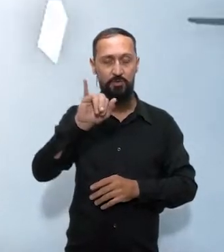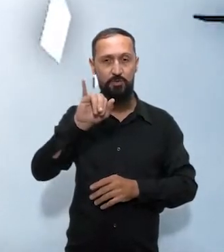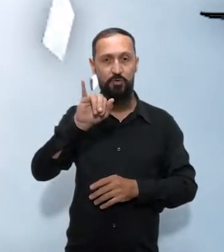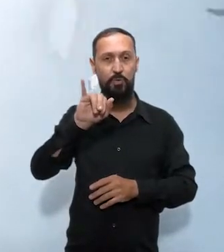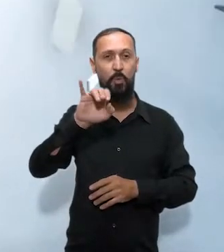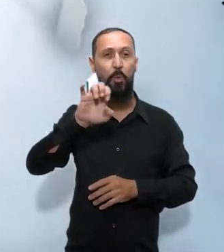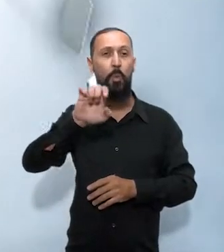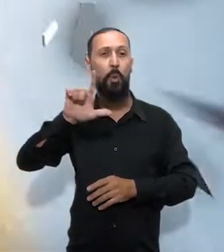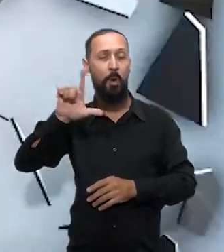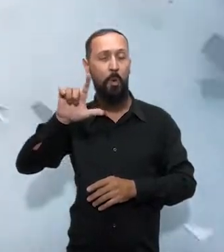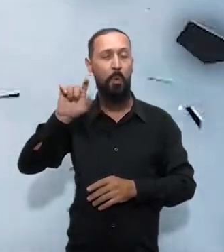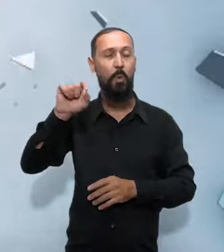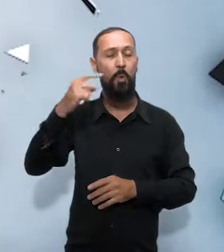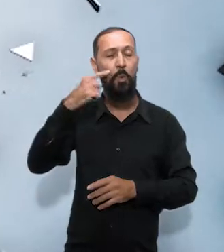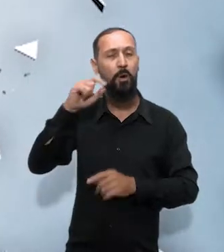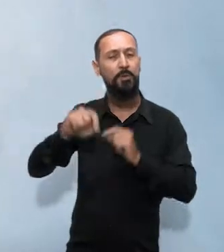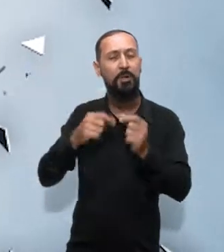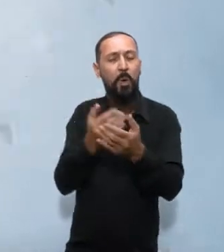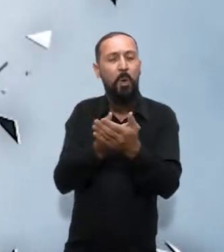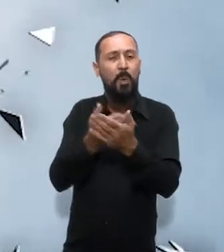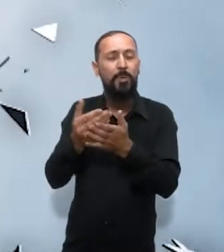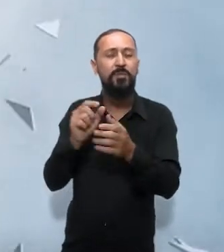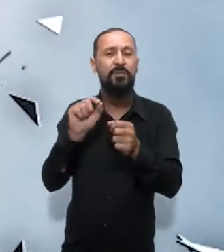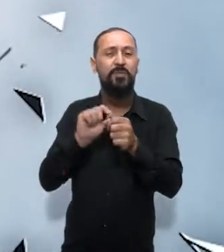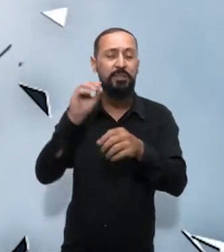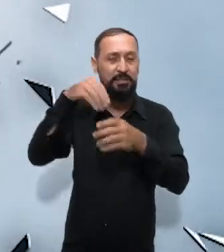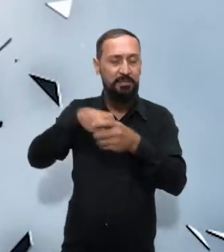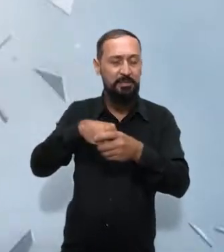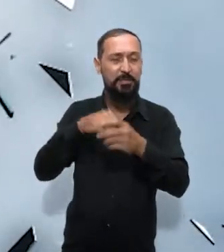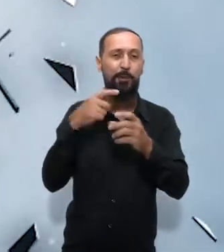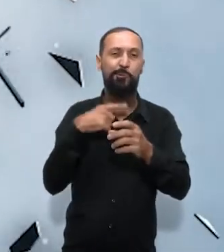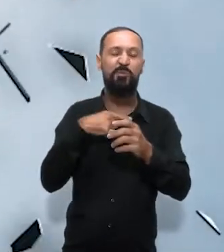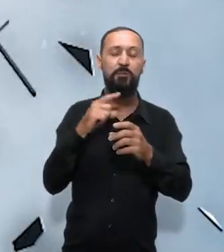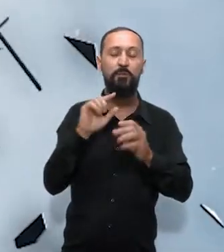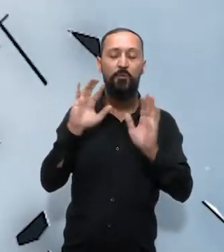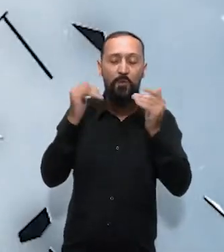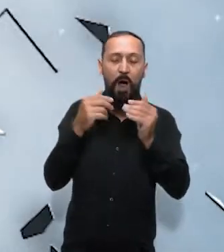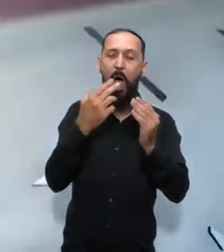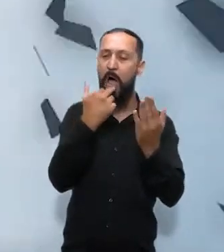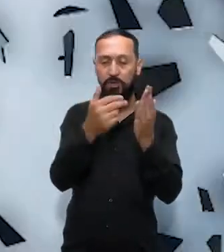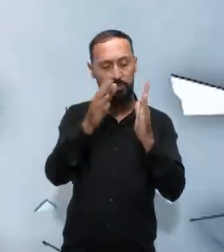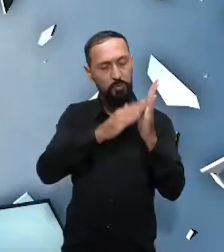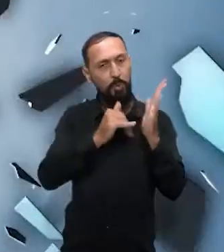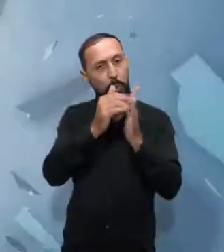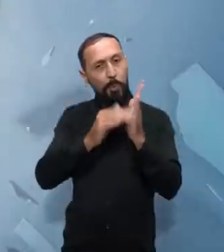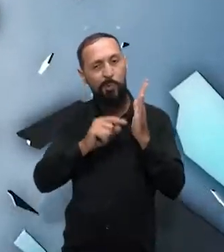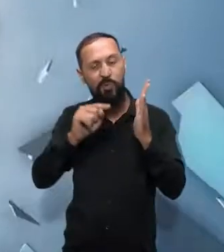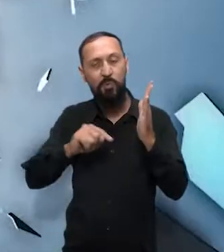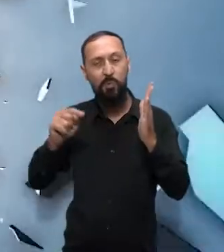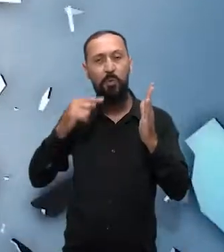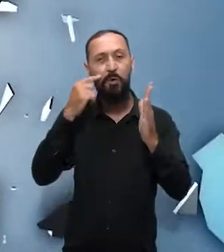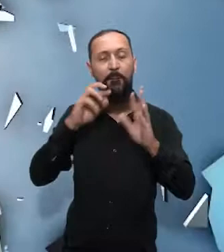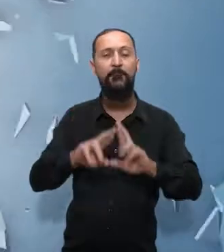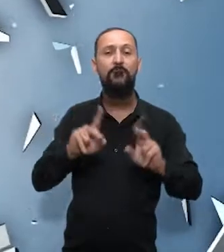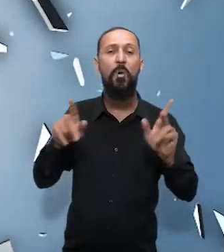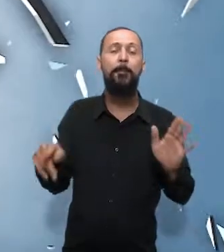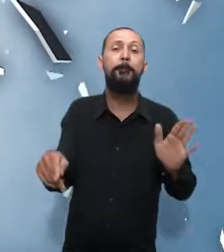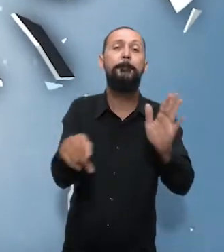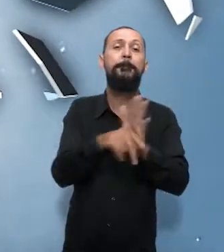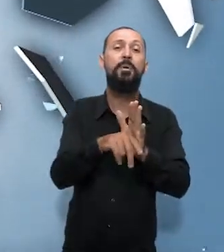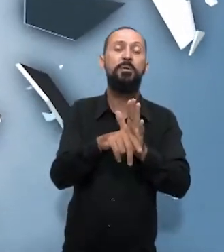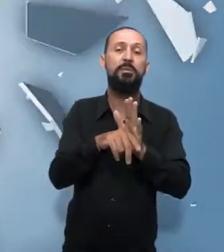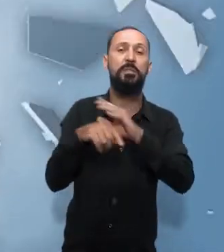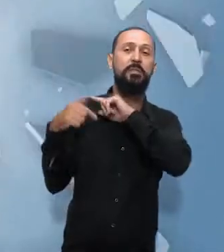que a chamava de abstracionismo nativista, começou a reproduzir em suas obras as cores, composições,